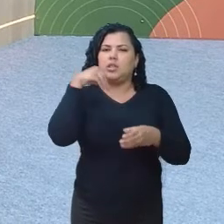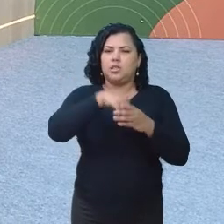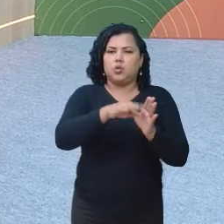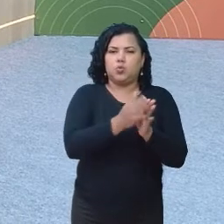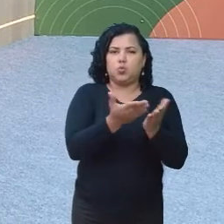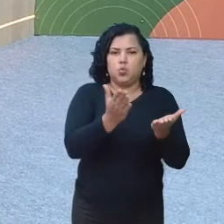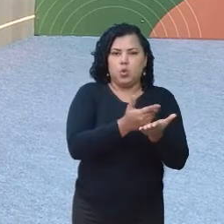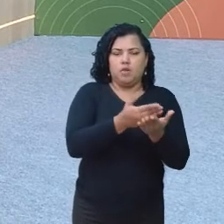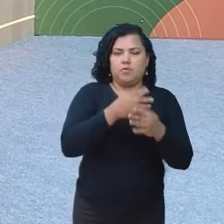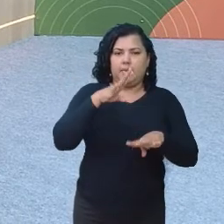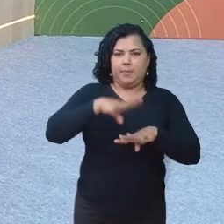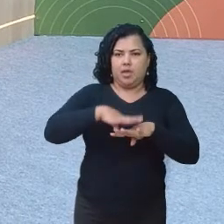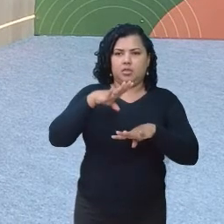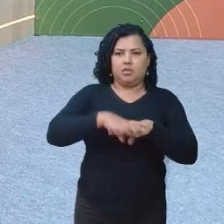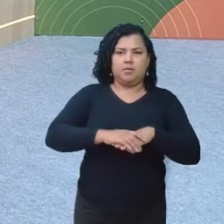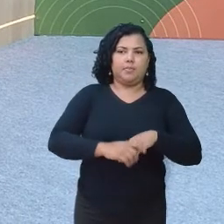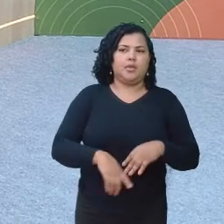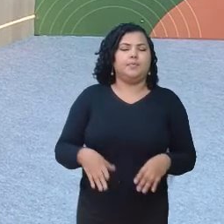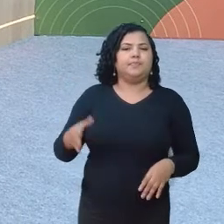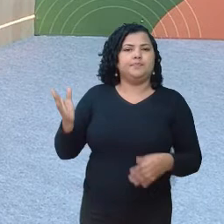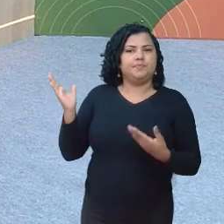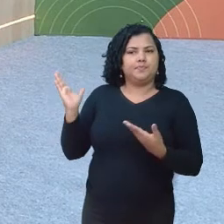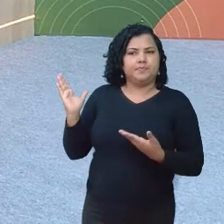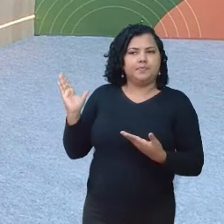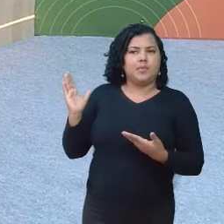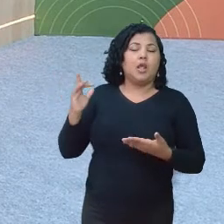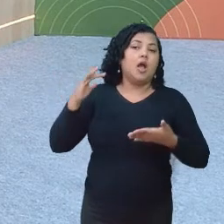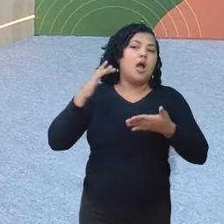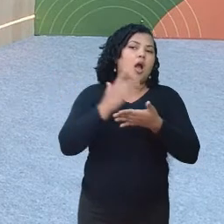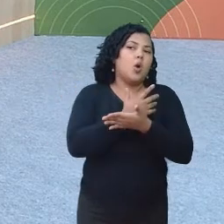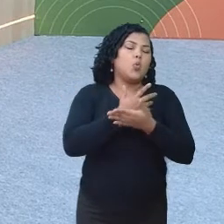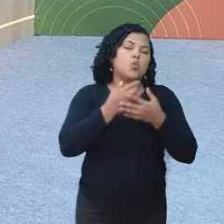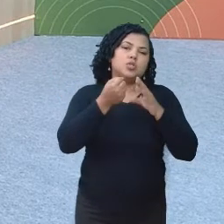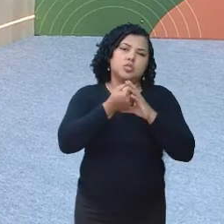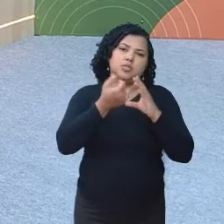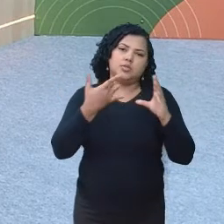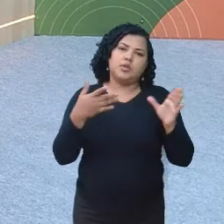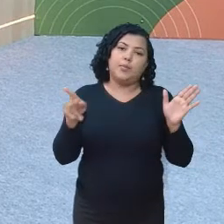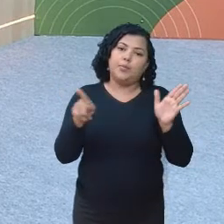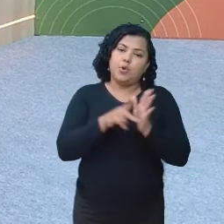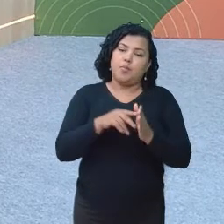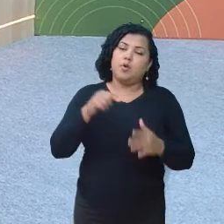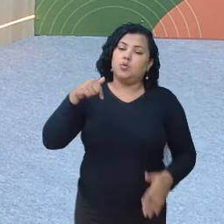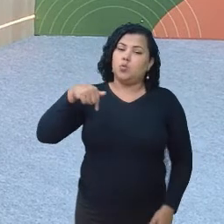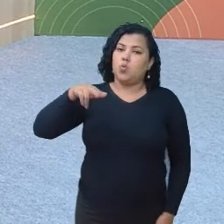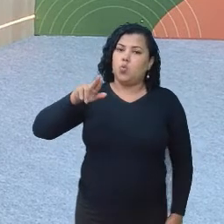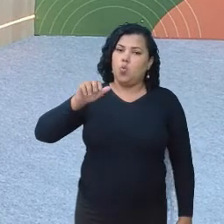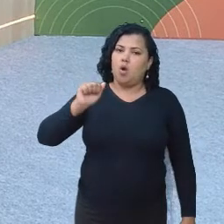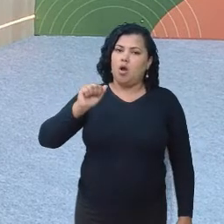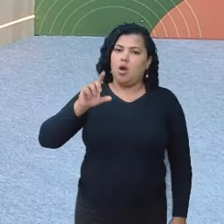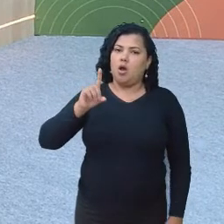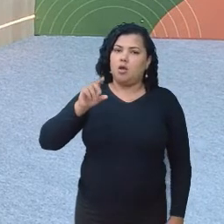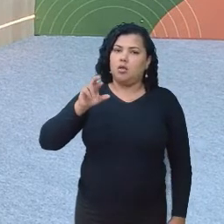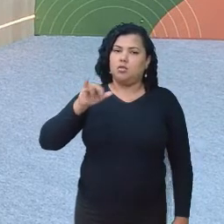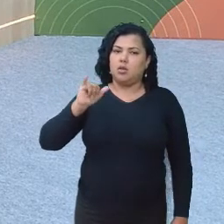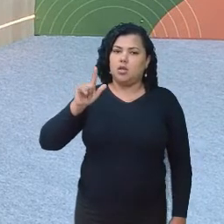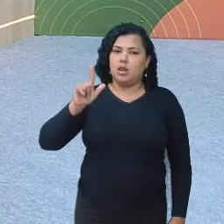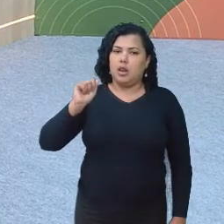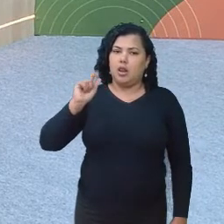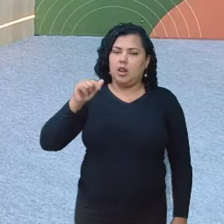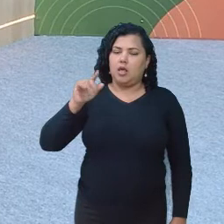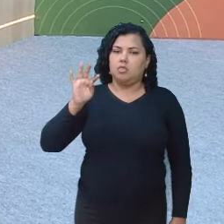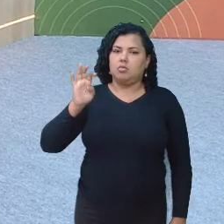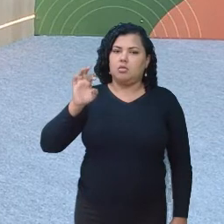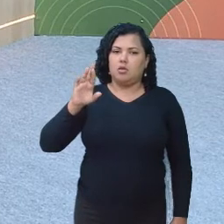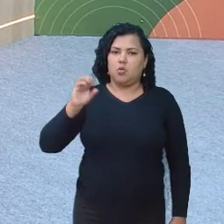vai fazer referência basicamente a alguns elementos do quadrilátero. Na próxima aula a gente vai complementar o nosso